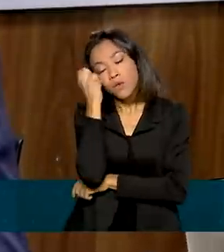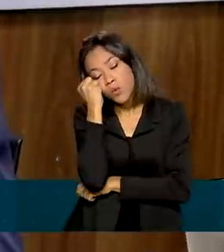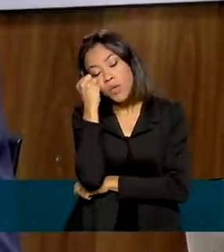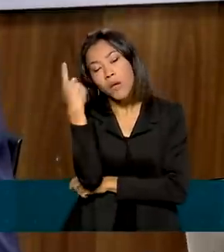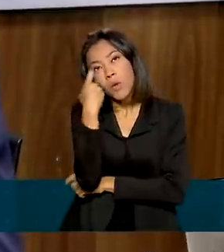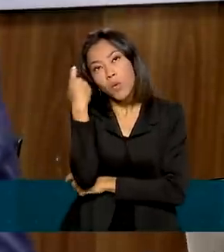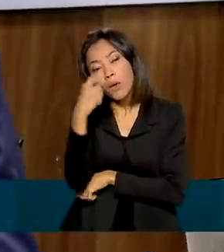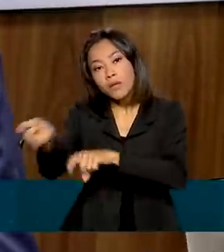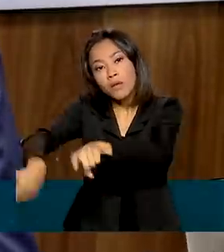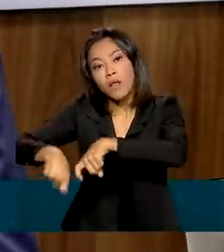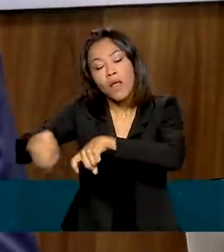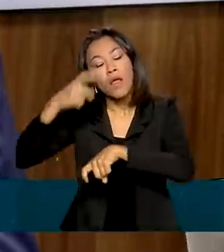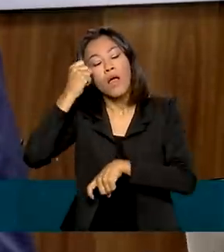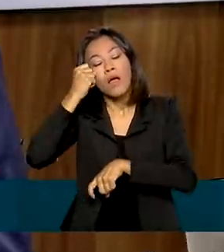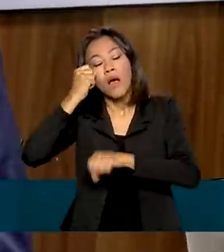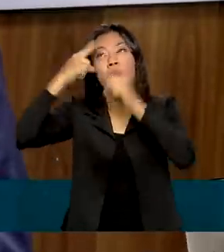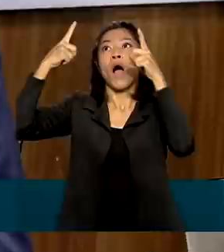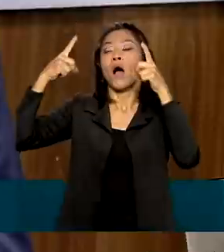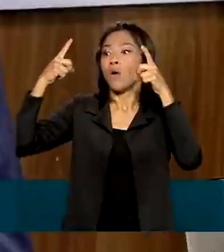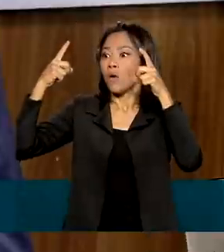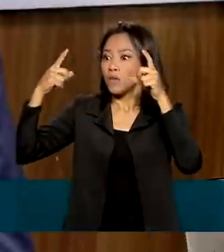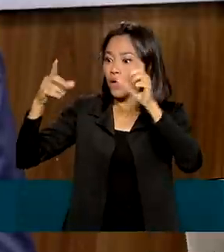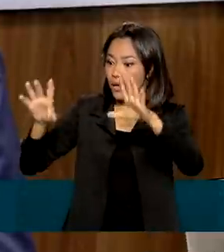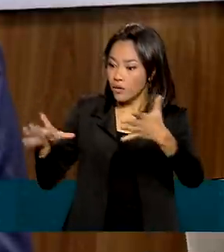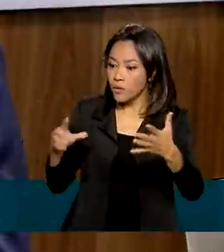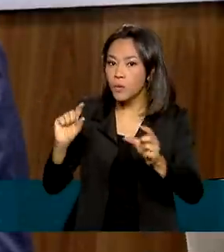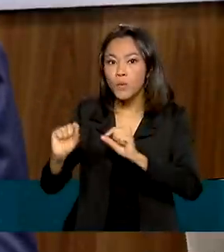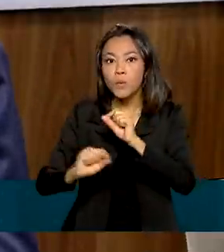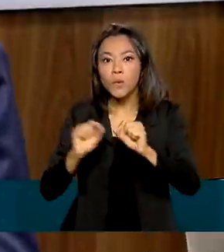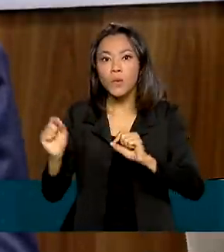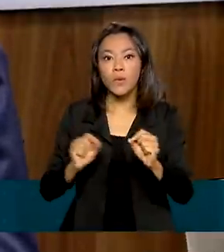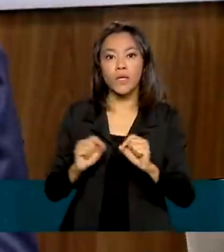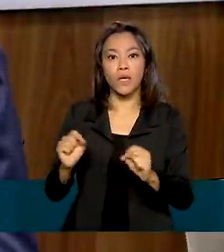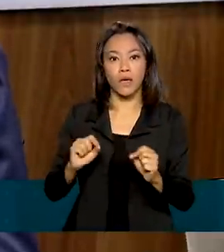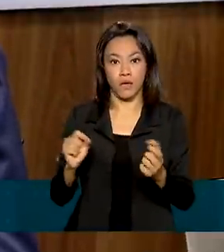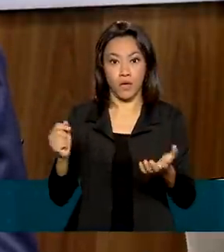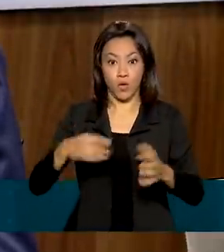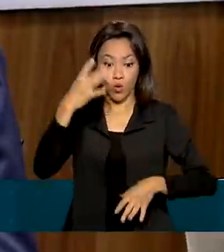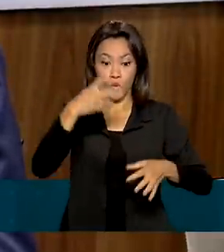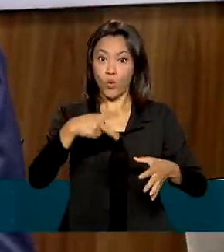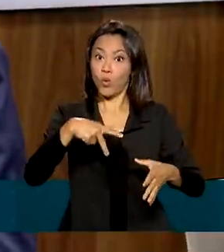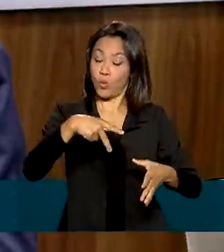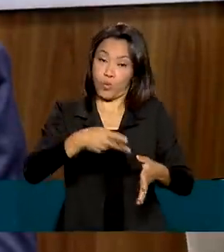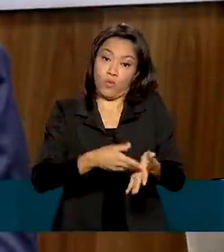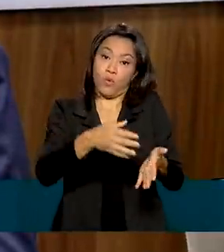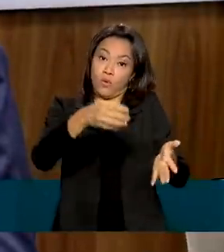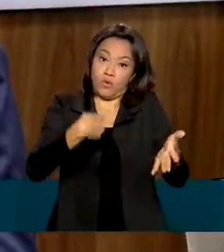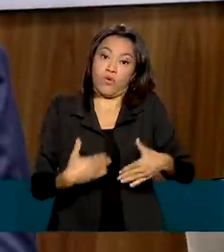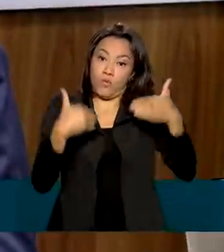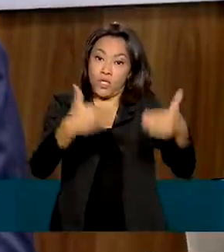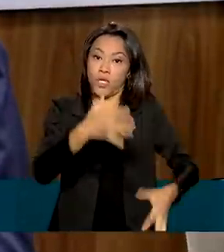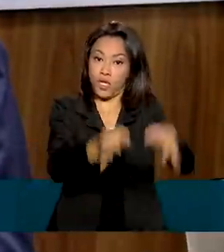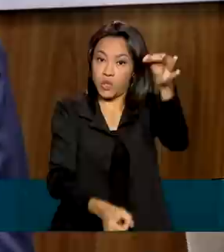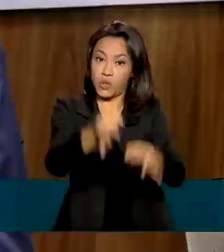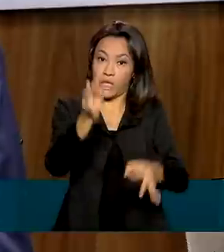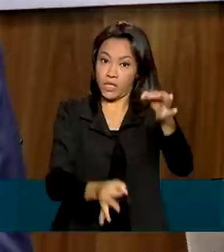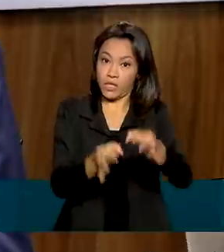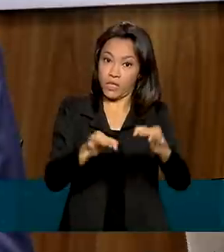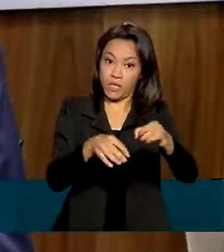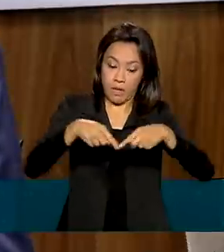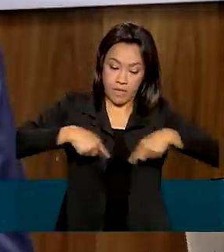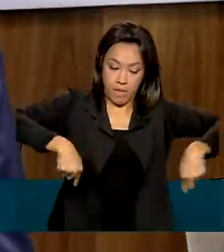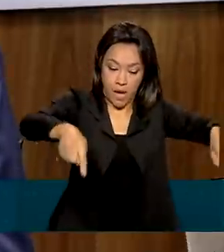preocupado Se no dia seguinte me acordar uma portaria não só na justiça demarcando a tua Fazenda como Terra indígena ou como quilombola